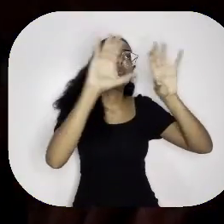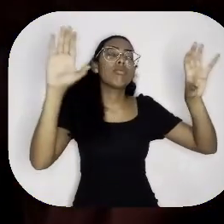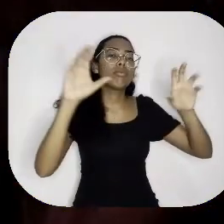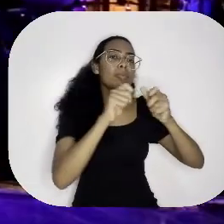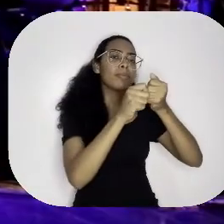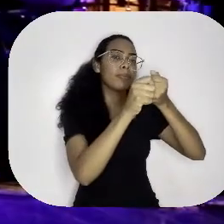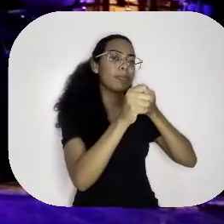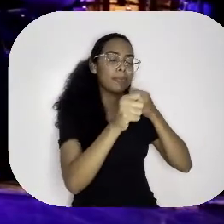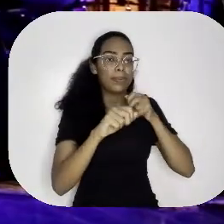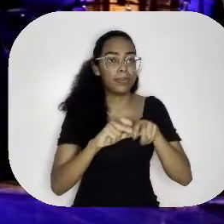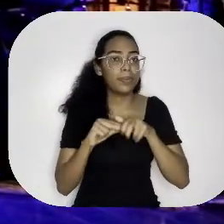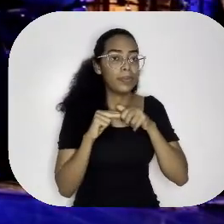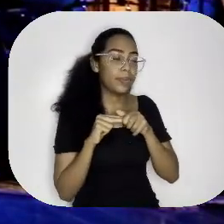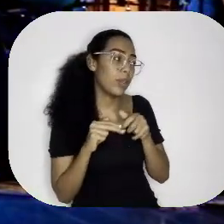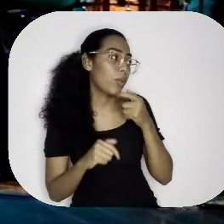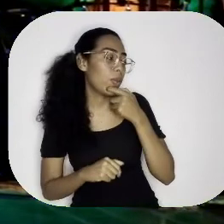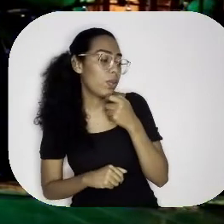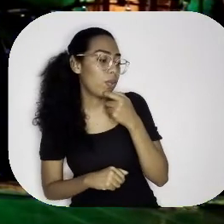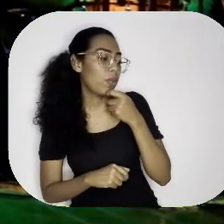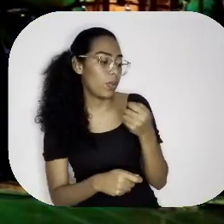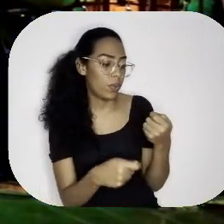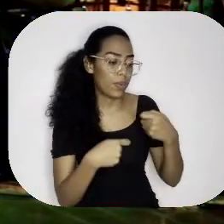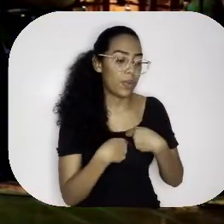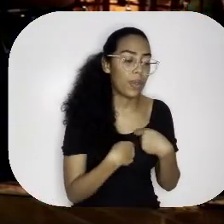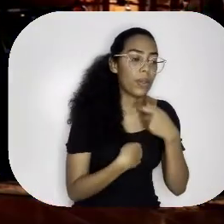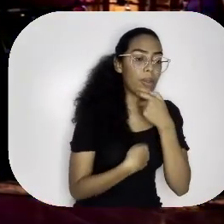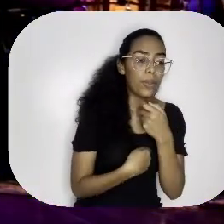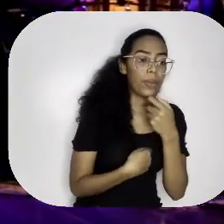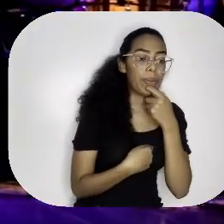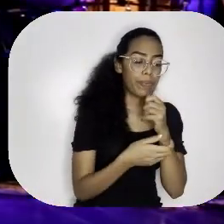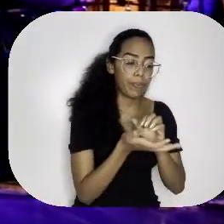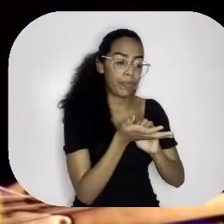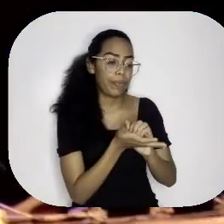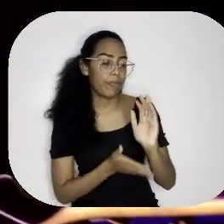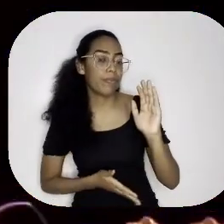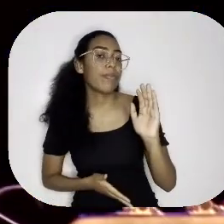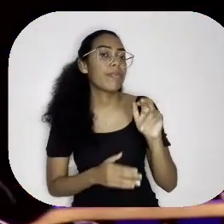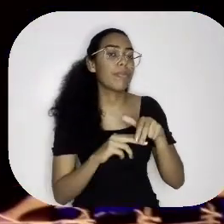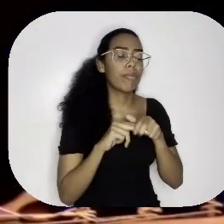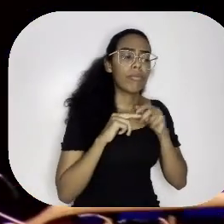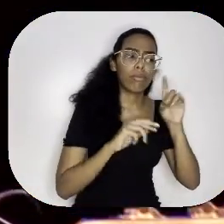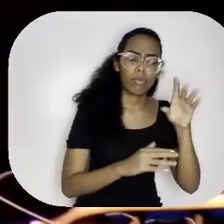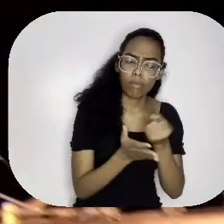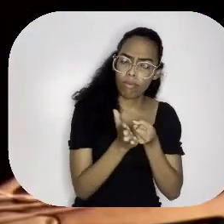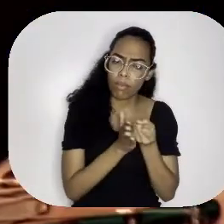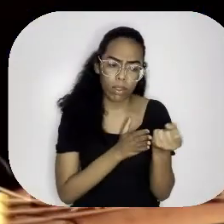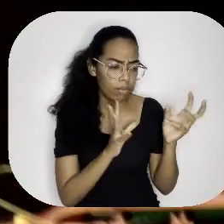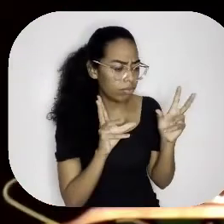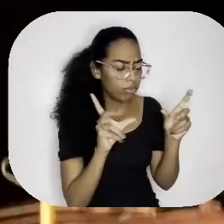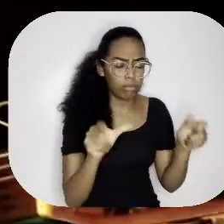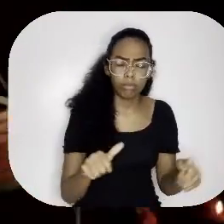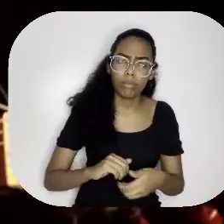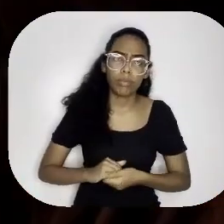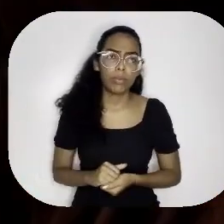céu. Aquele que dá, aquele que tira, só ele faz